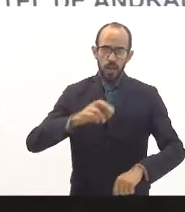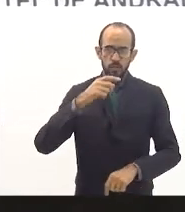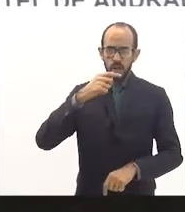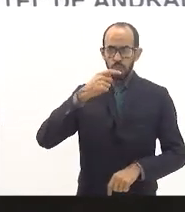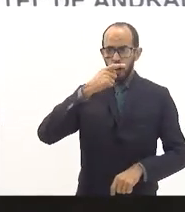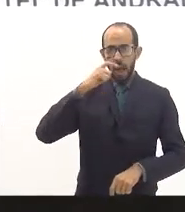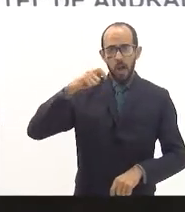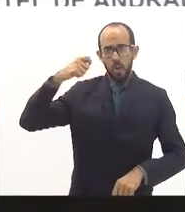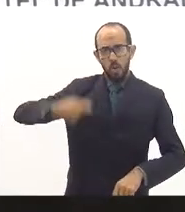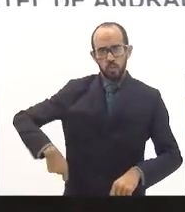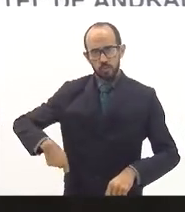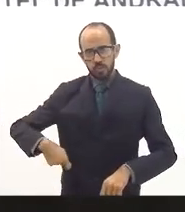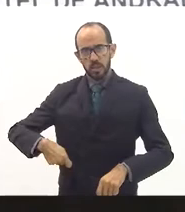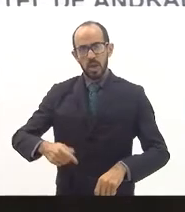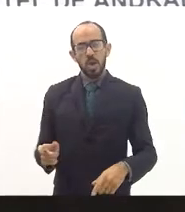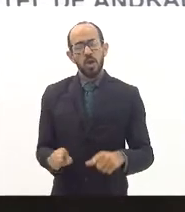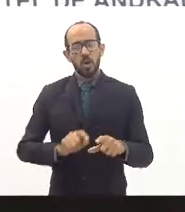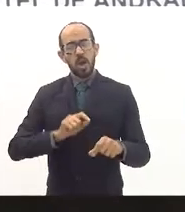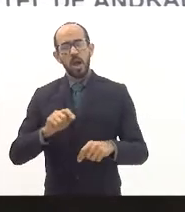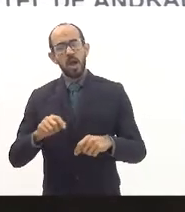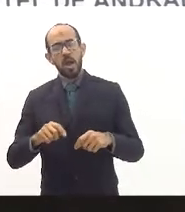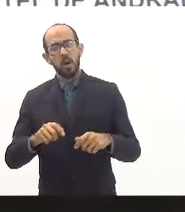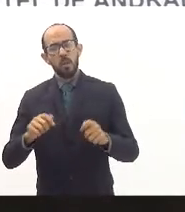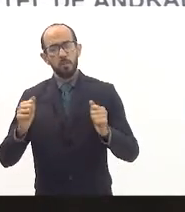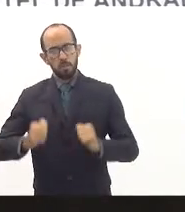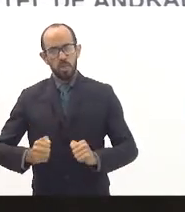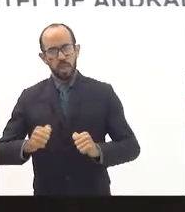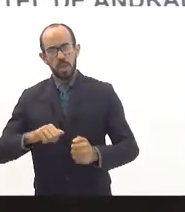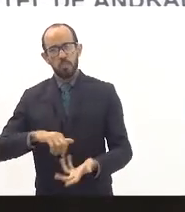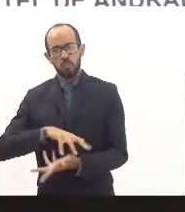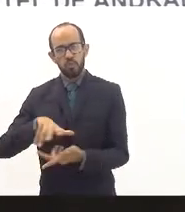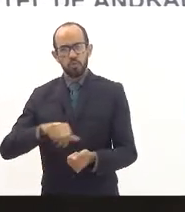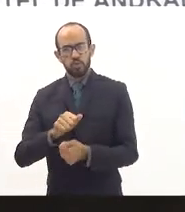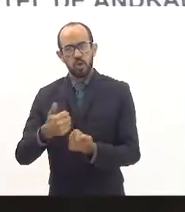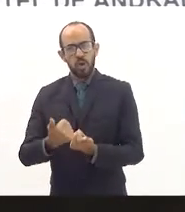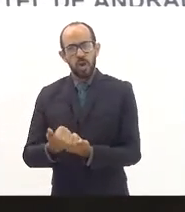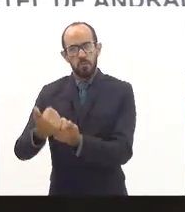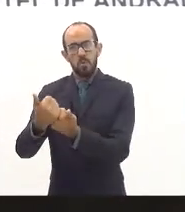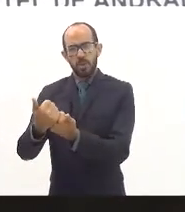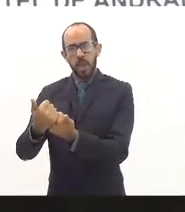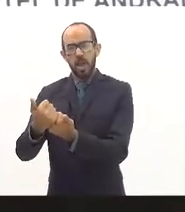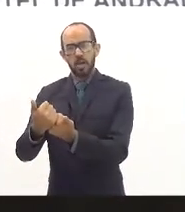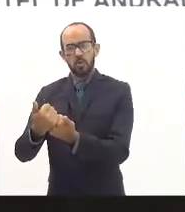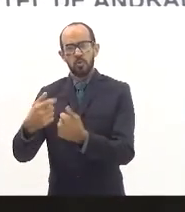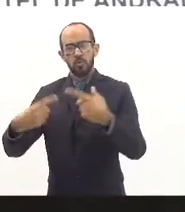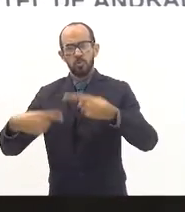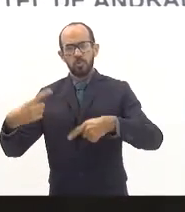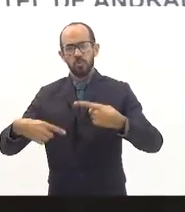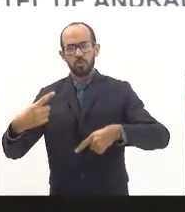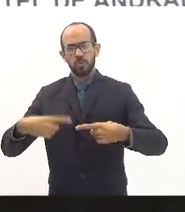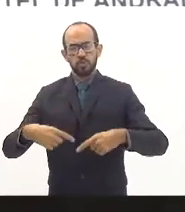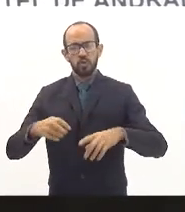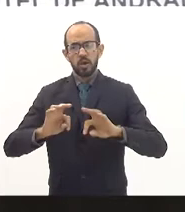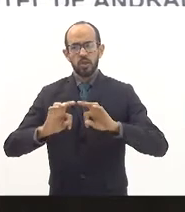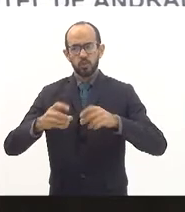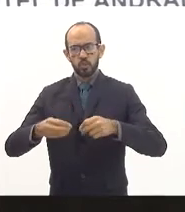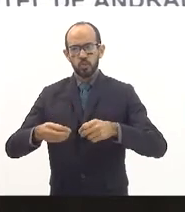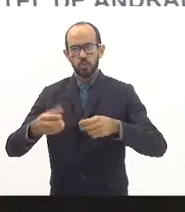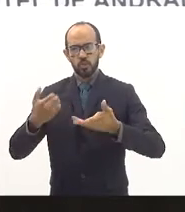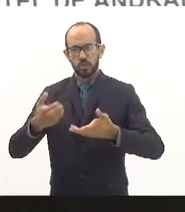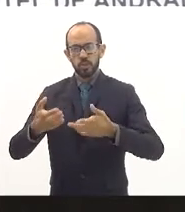a hegemonia do poder mundial, deram apoio político e material aos